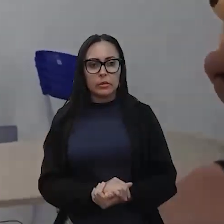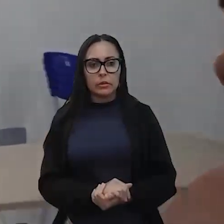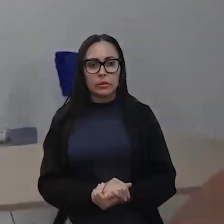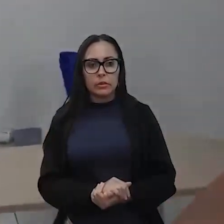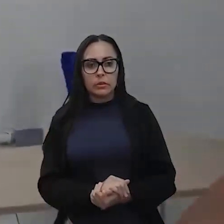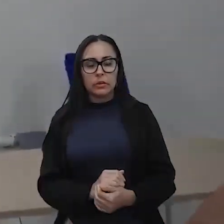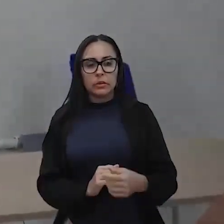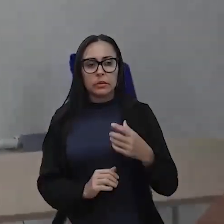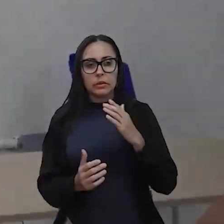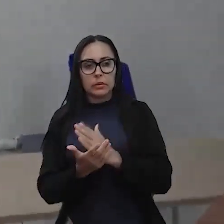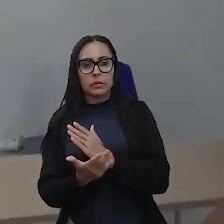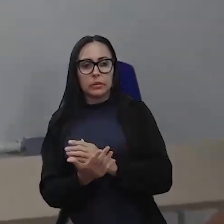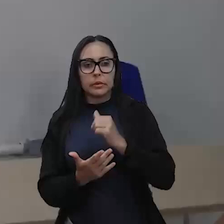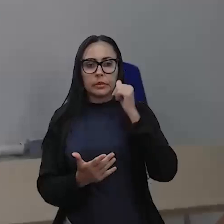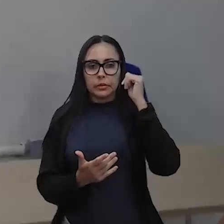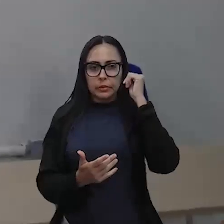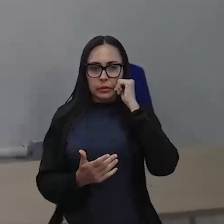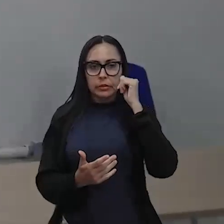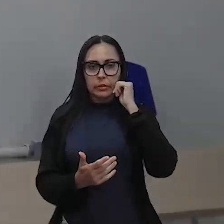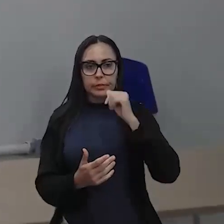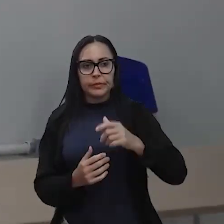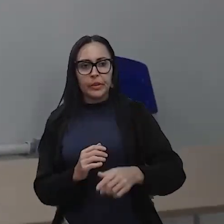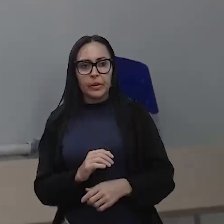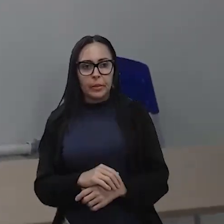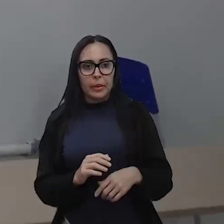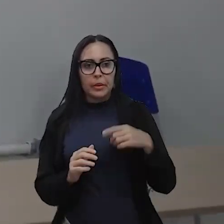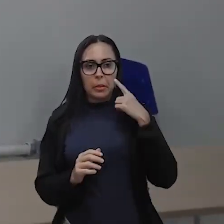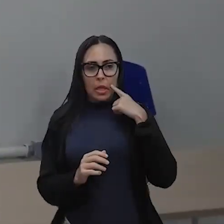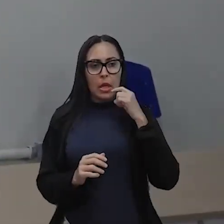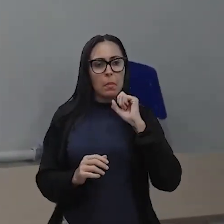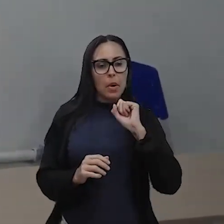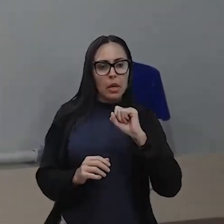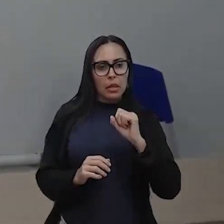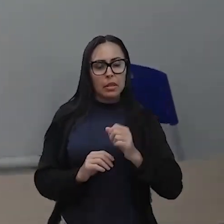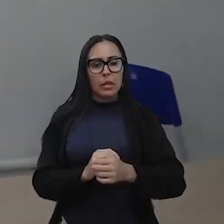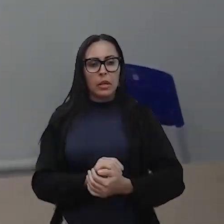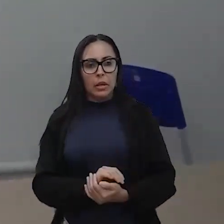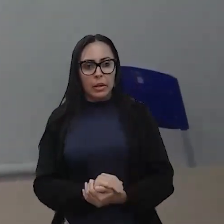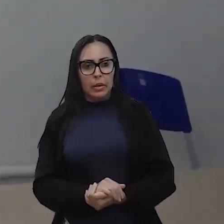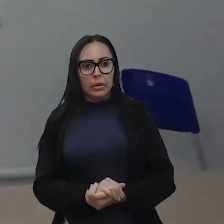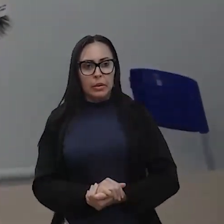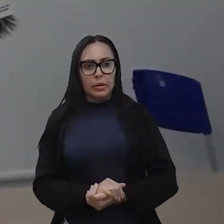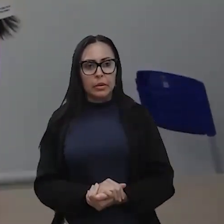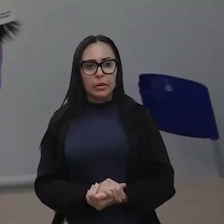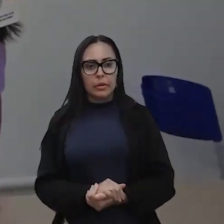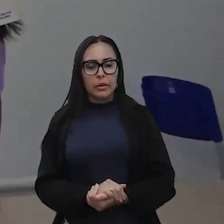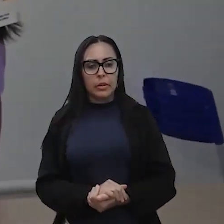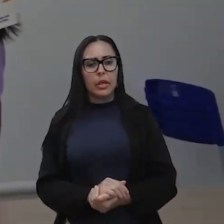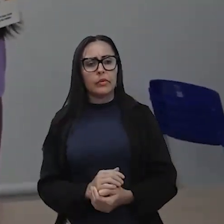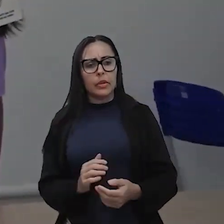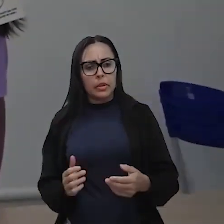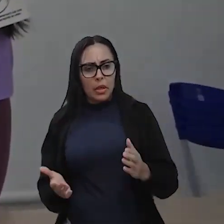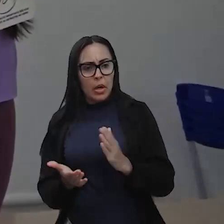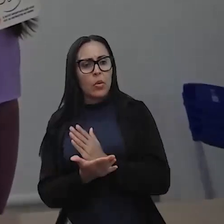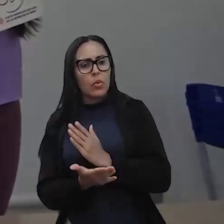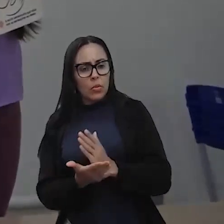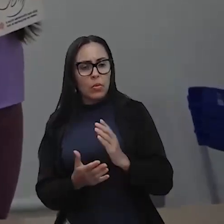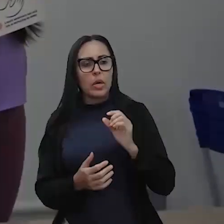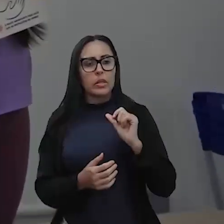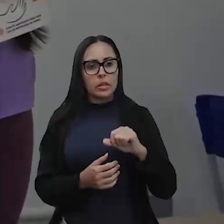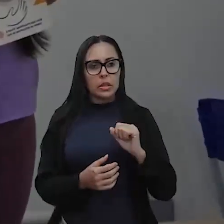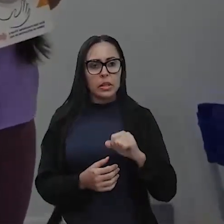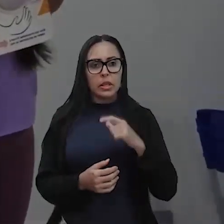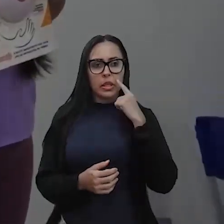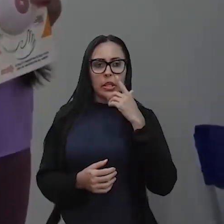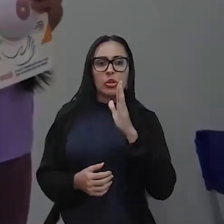isso, é engraçado, porque olha as cabecinhas aí, todo mundo balançando. É isso mesmo. E às vezes eu posso estar falando aqui para alguma que já foi no médico